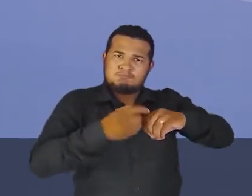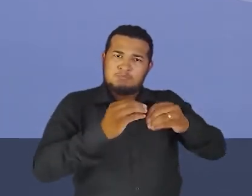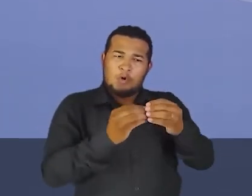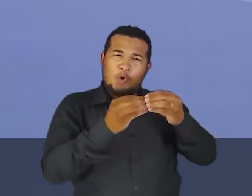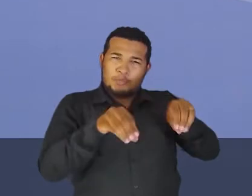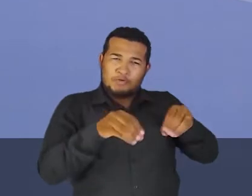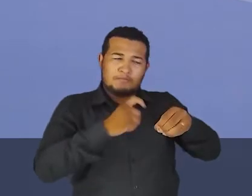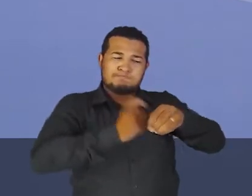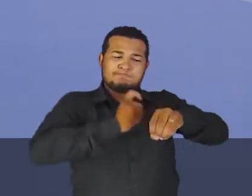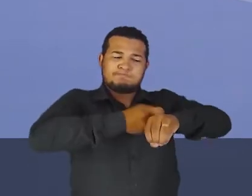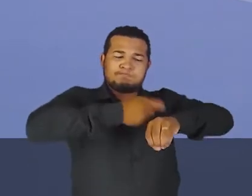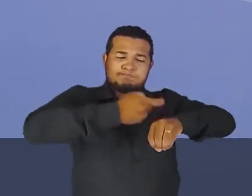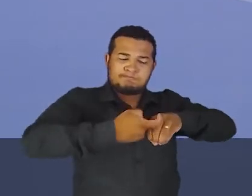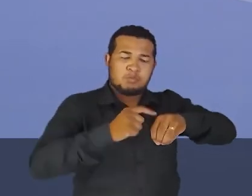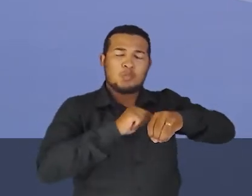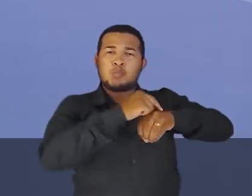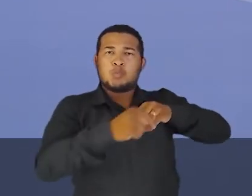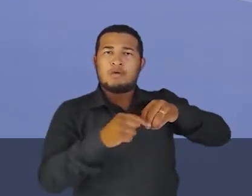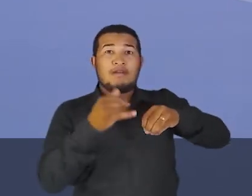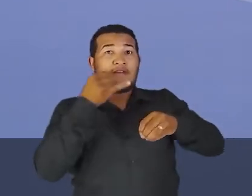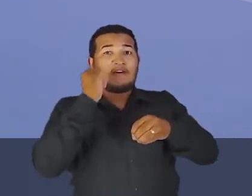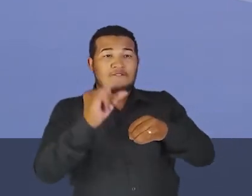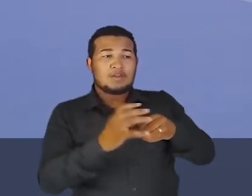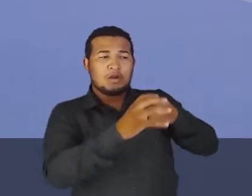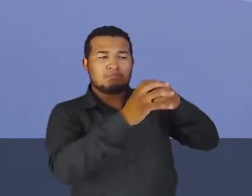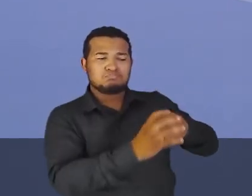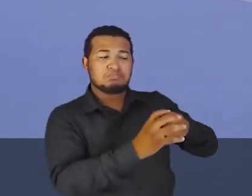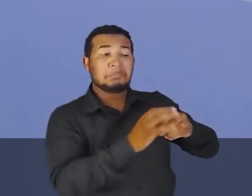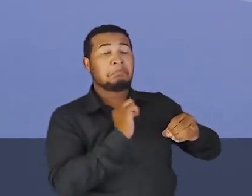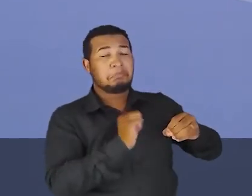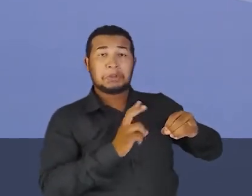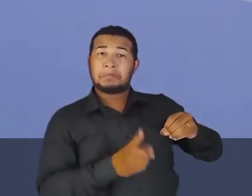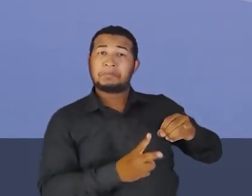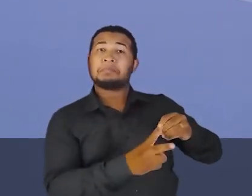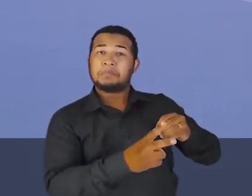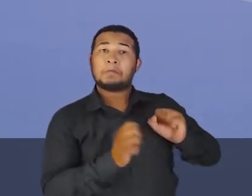dos animais ovíparos, impede com que o óvulo